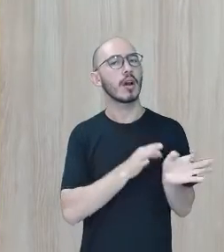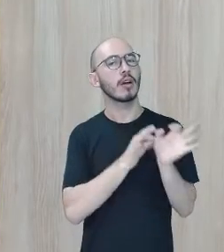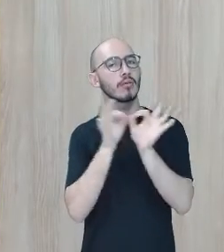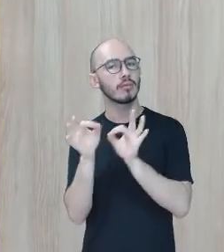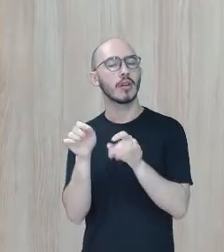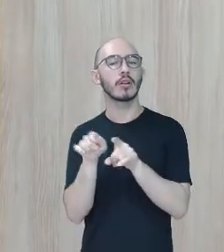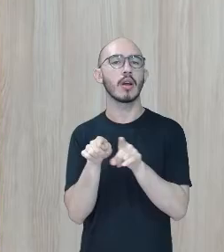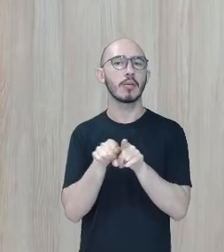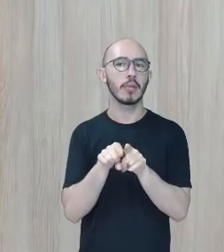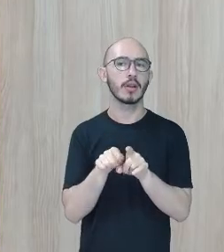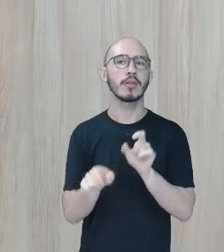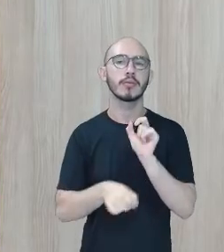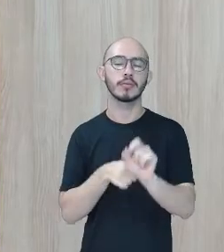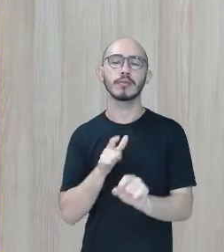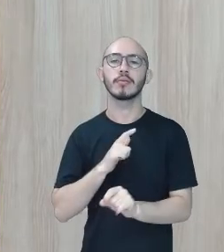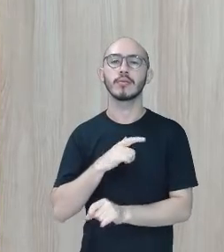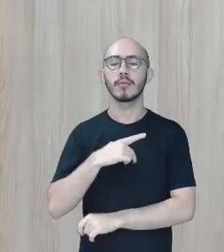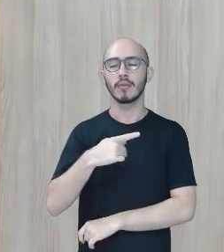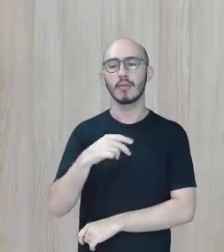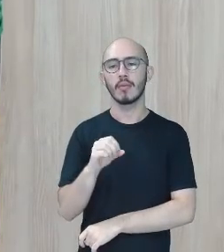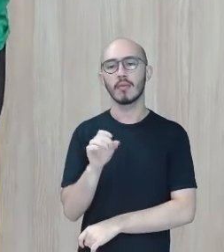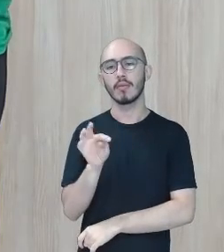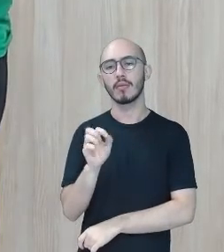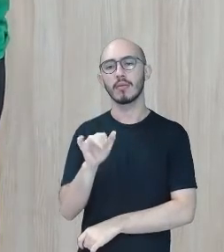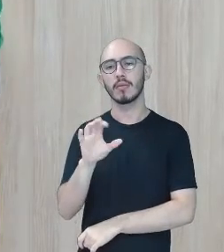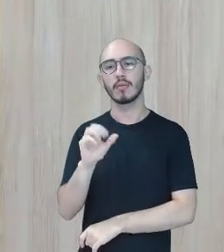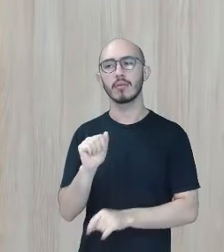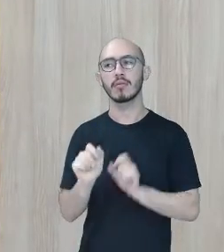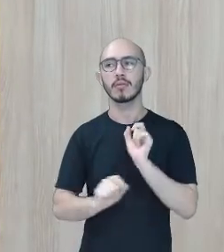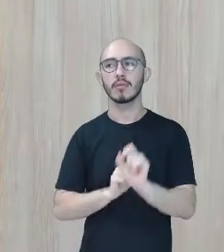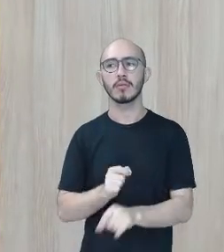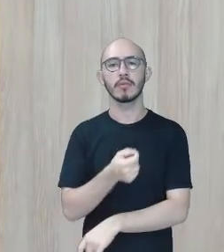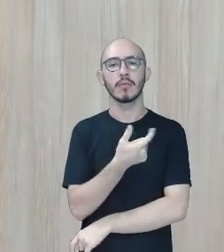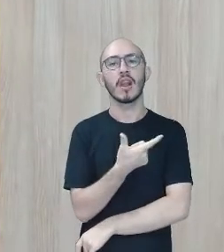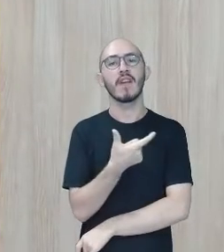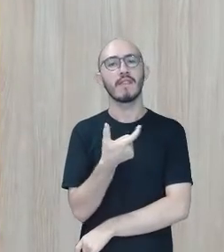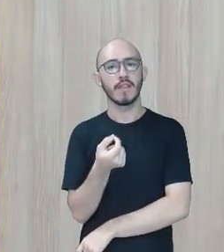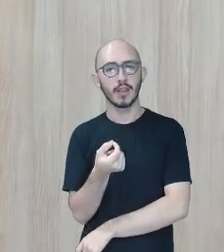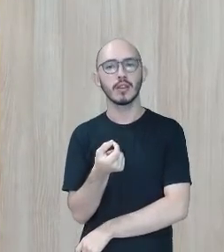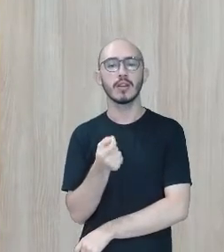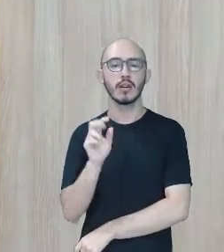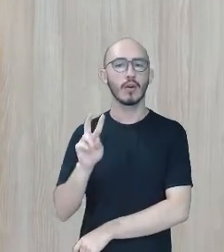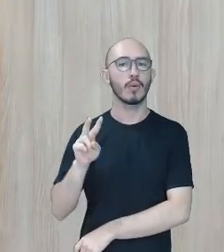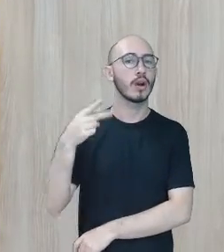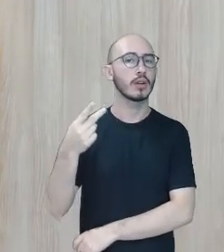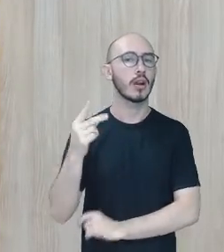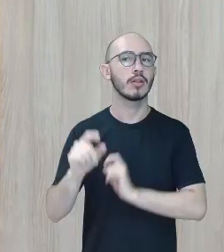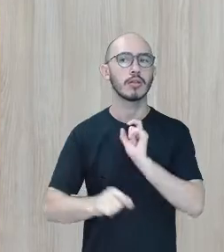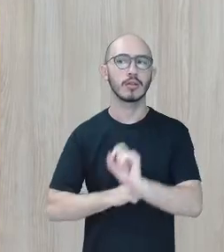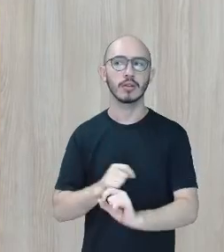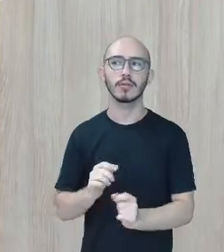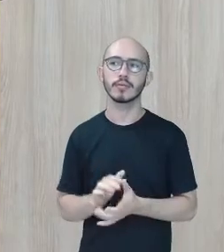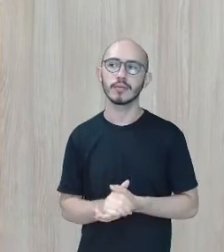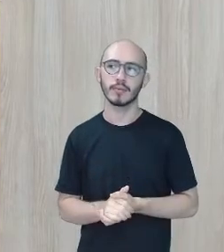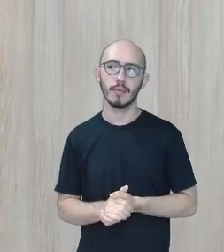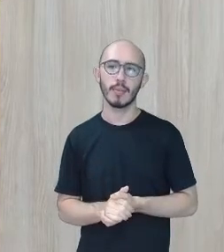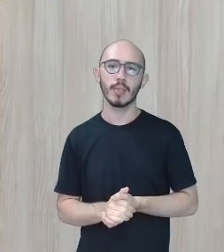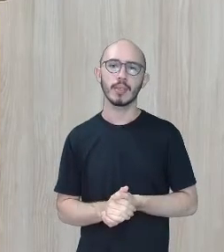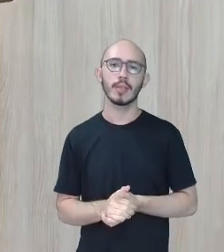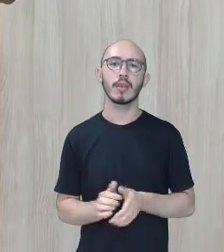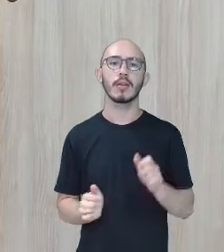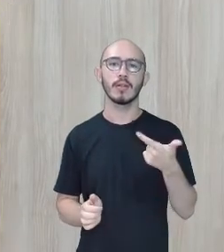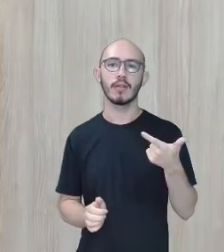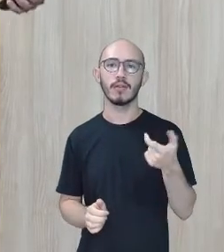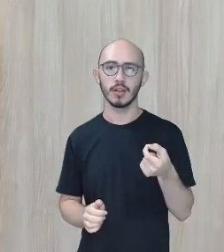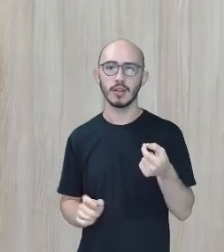começa a estudar potência e você vai ver que 20 elevado ao quadrado, você repete o 20 duas vezes.